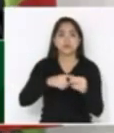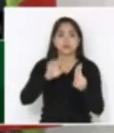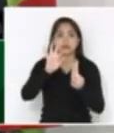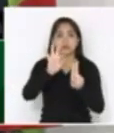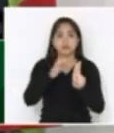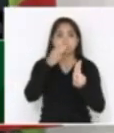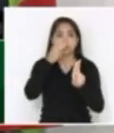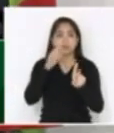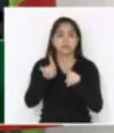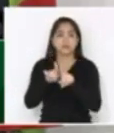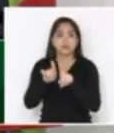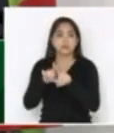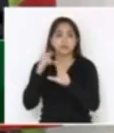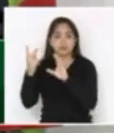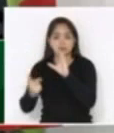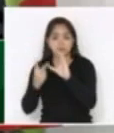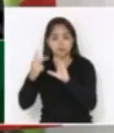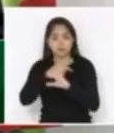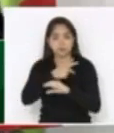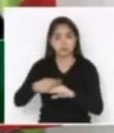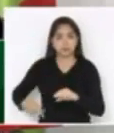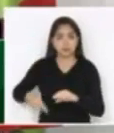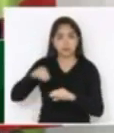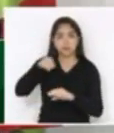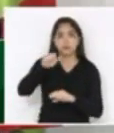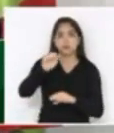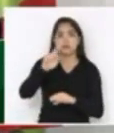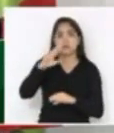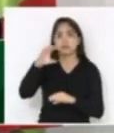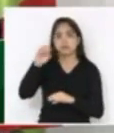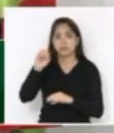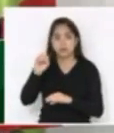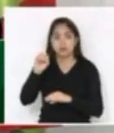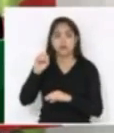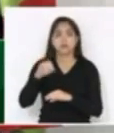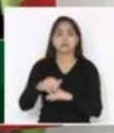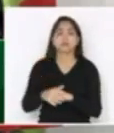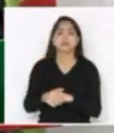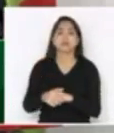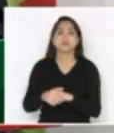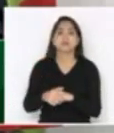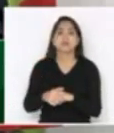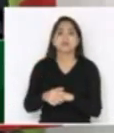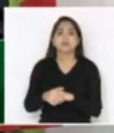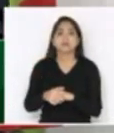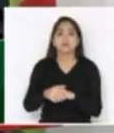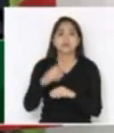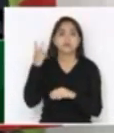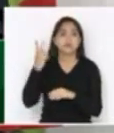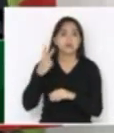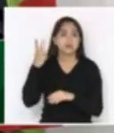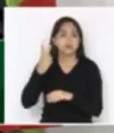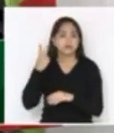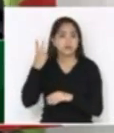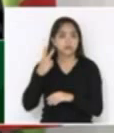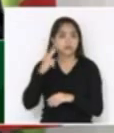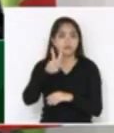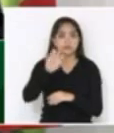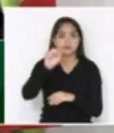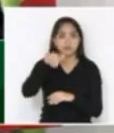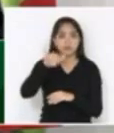presidente da Câmara de Vereadores, Marco Roberto Silveira, o vereador Vani,